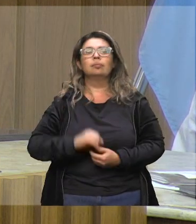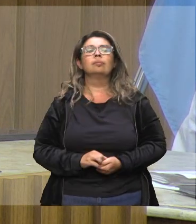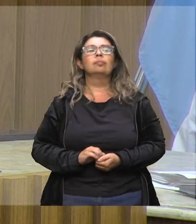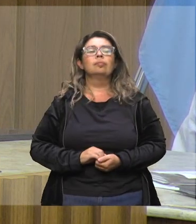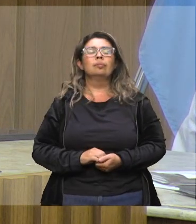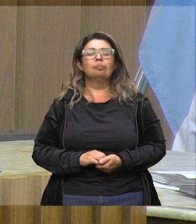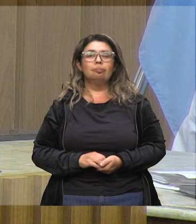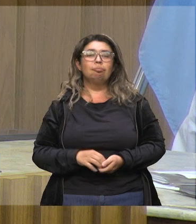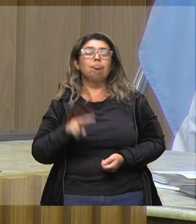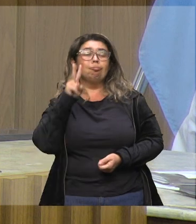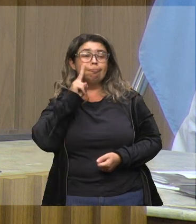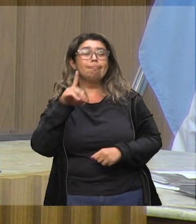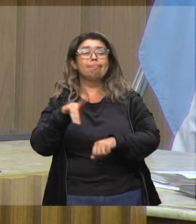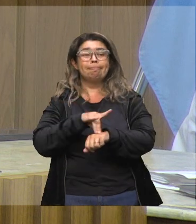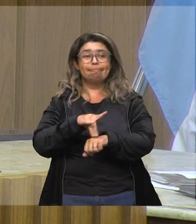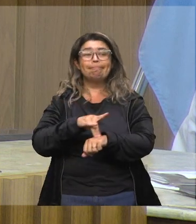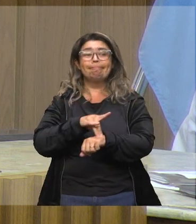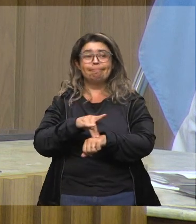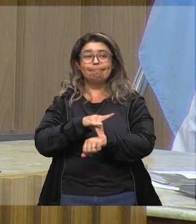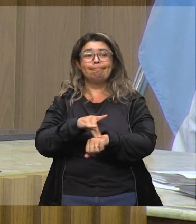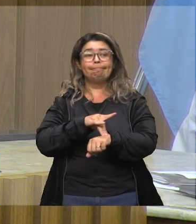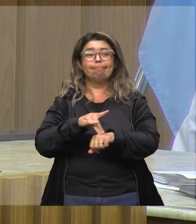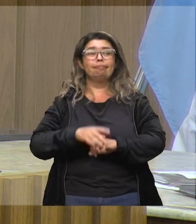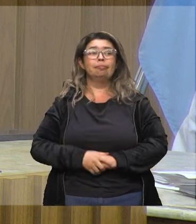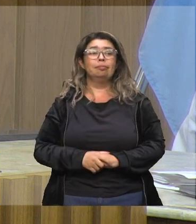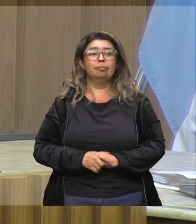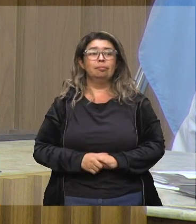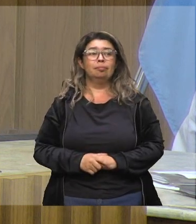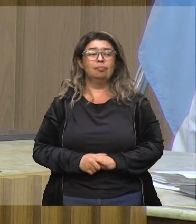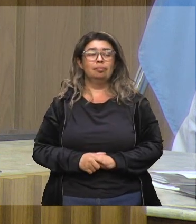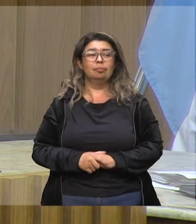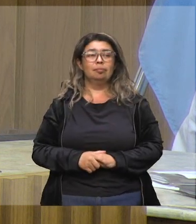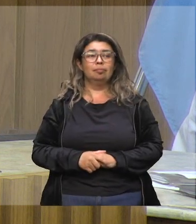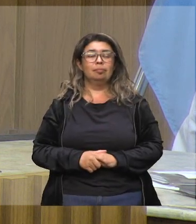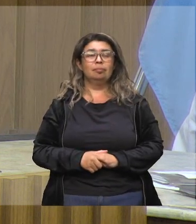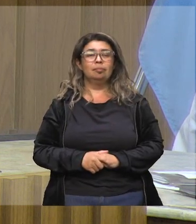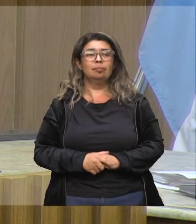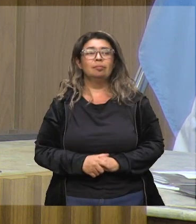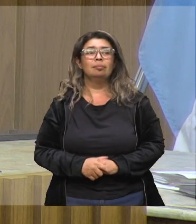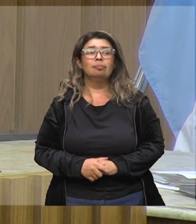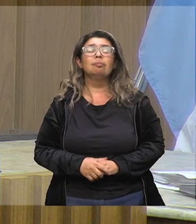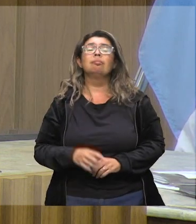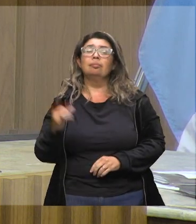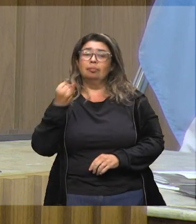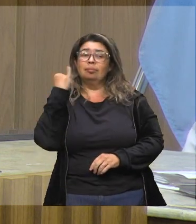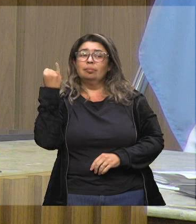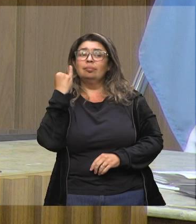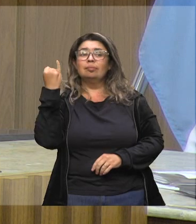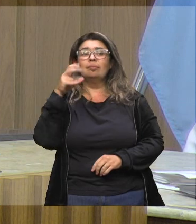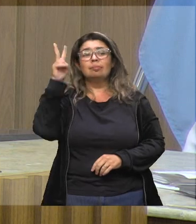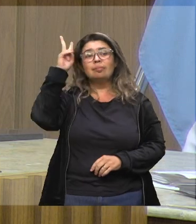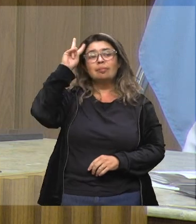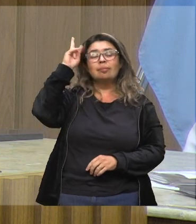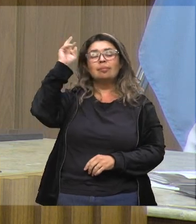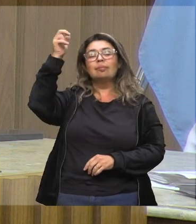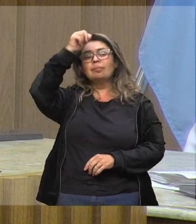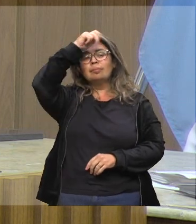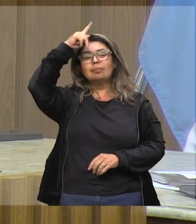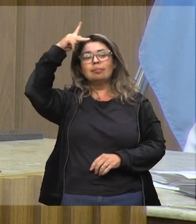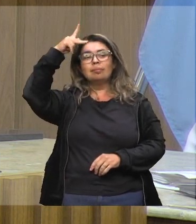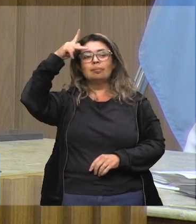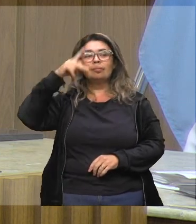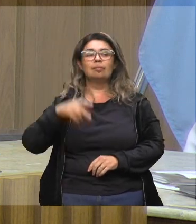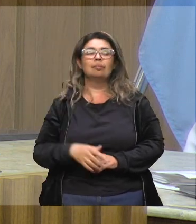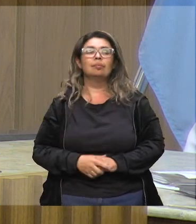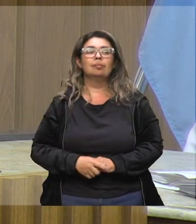a situação desses asfaltos lá nas ruas da Vila Progresso. Então, achei interessante lembrar o prefeito a respeito de algumas ruas